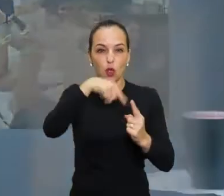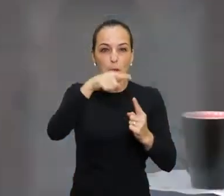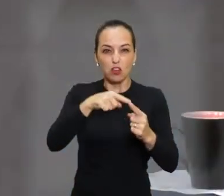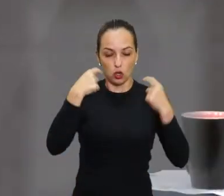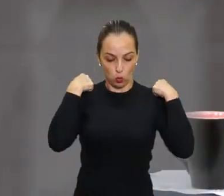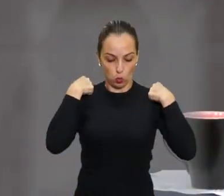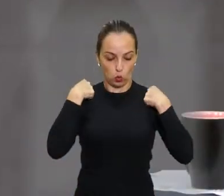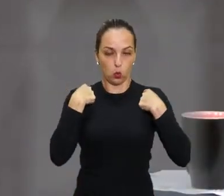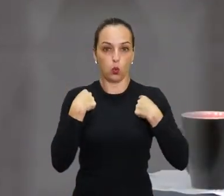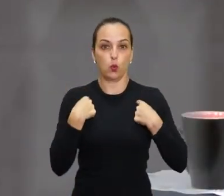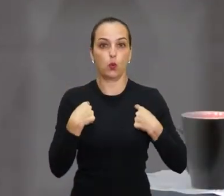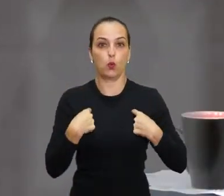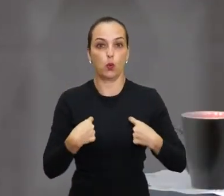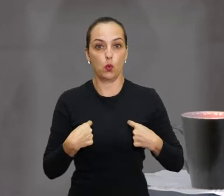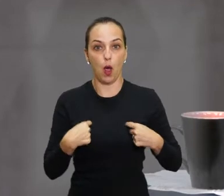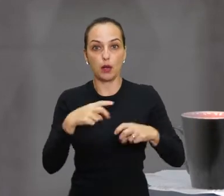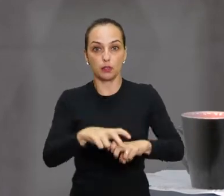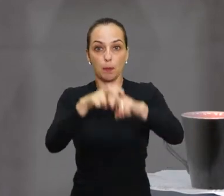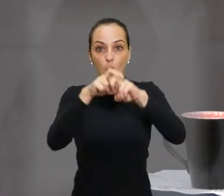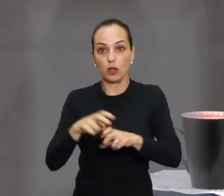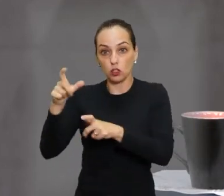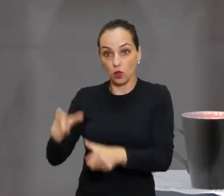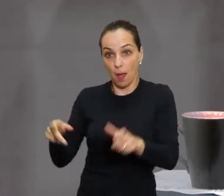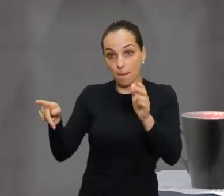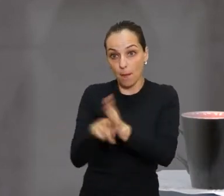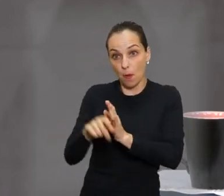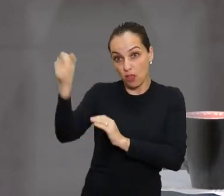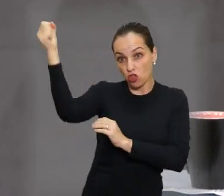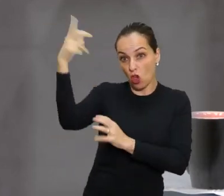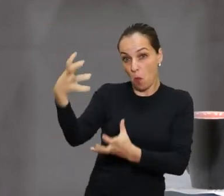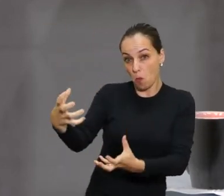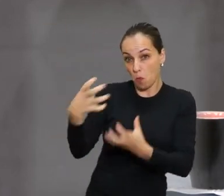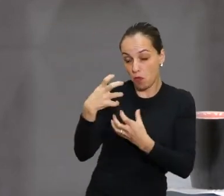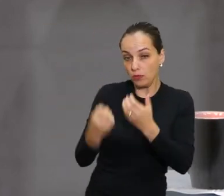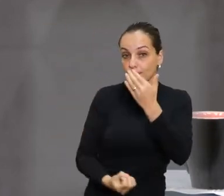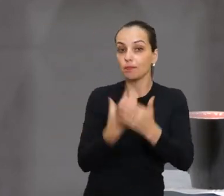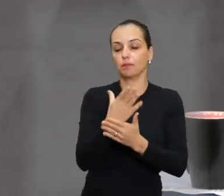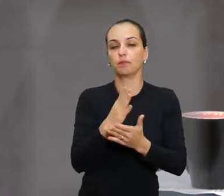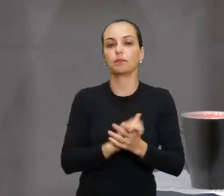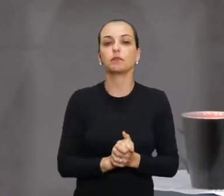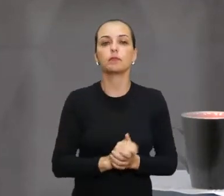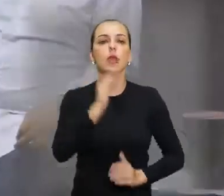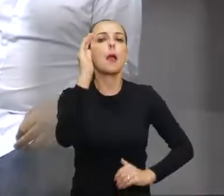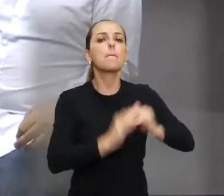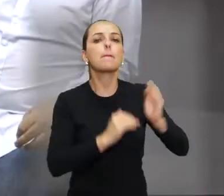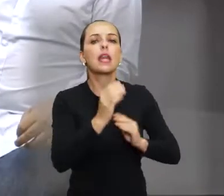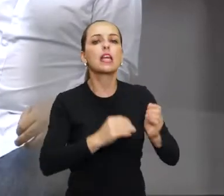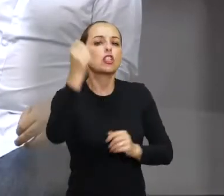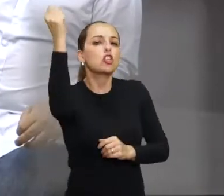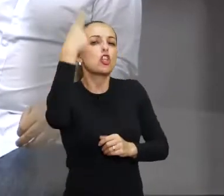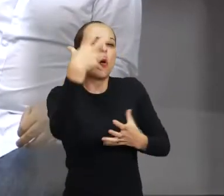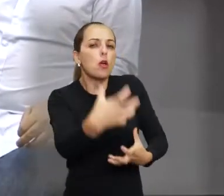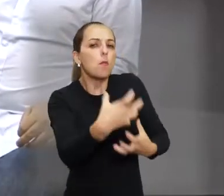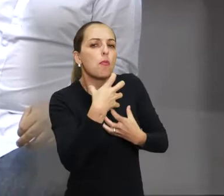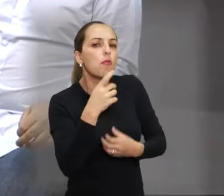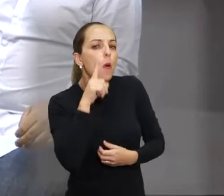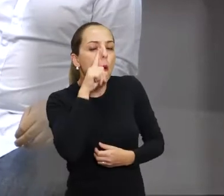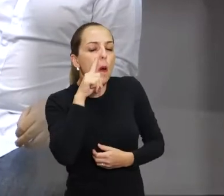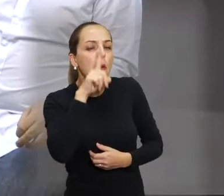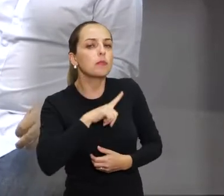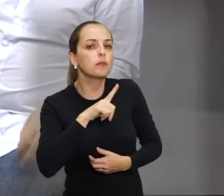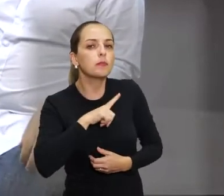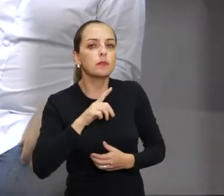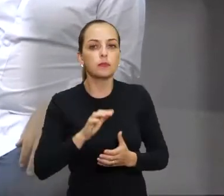ideal, foram criadas muitas clínicas de bronzeamento natural. Doutor Sérgio, quais são os riscos desse tipo de